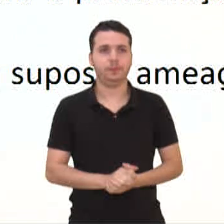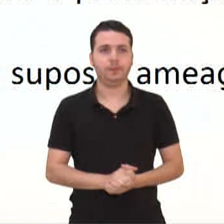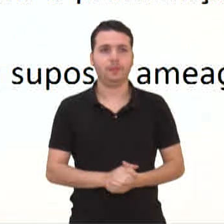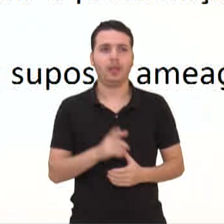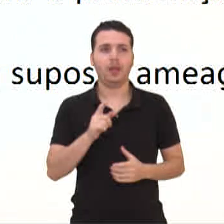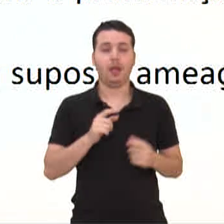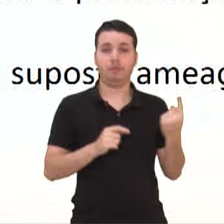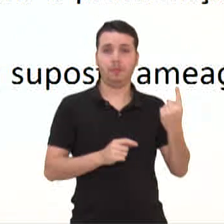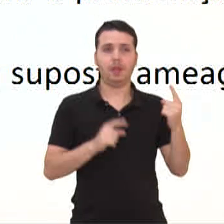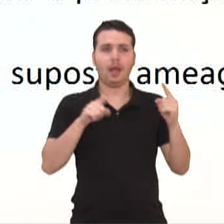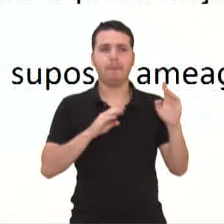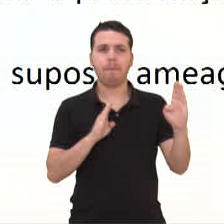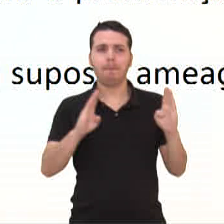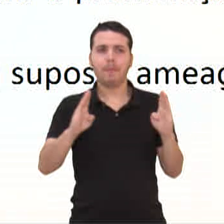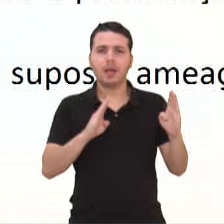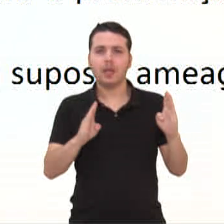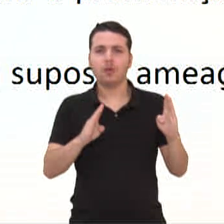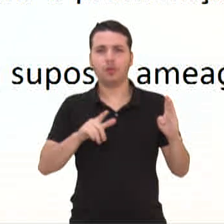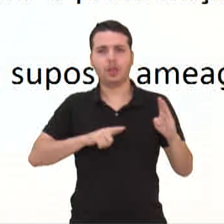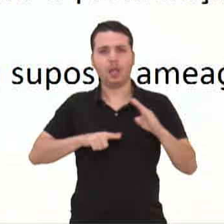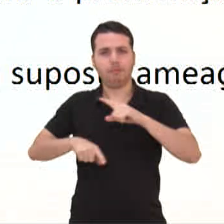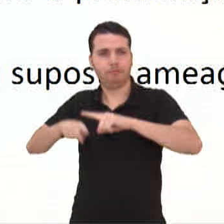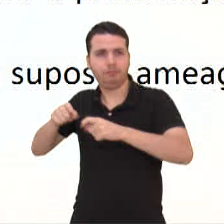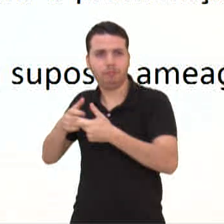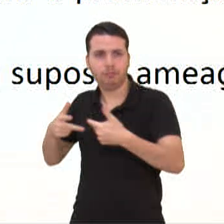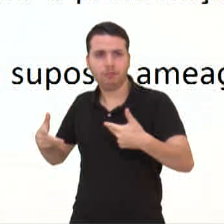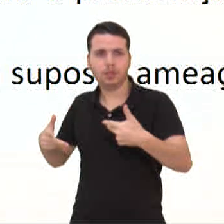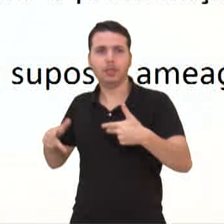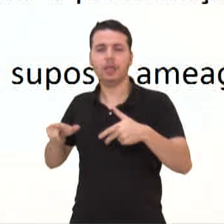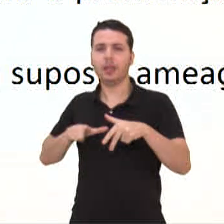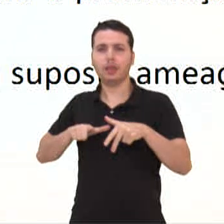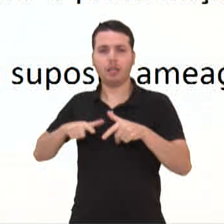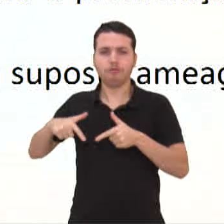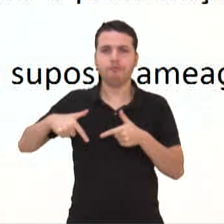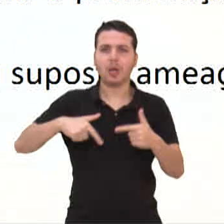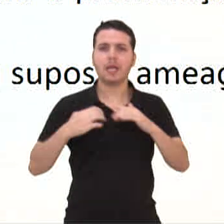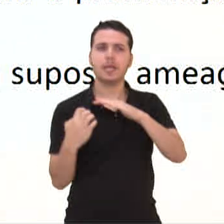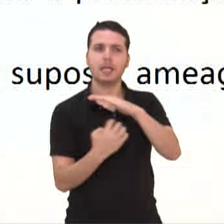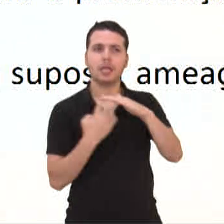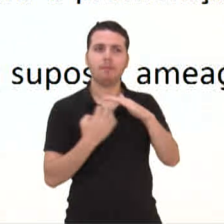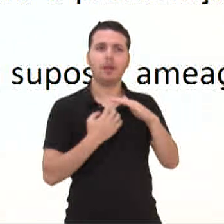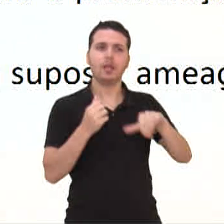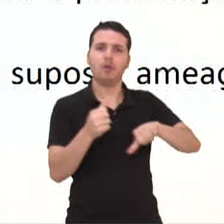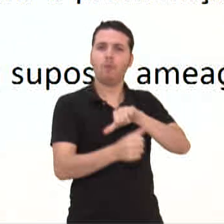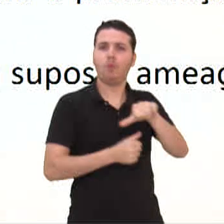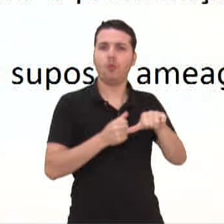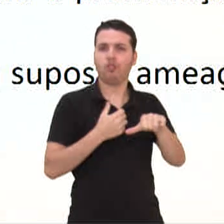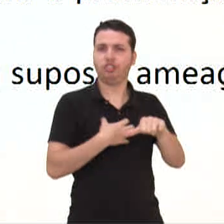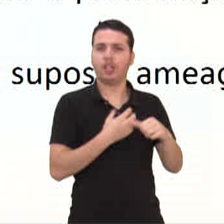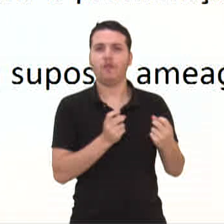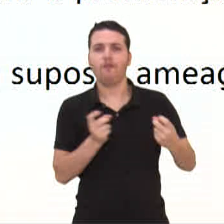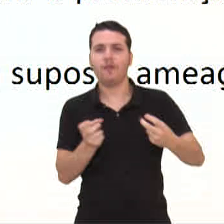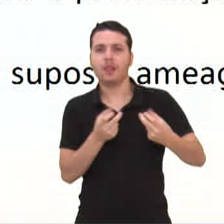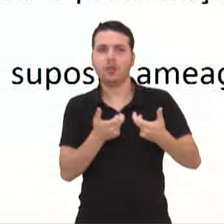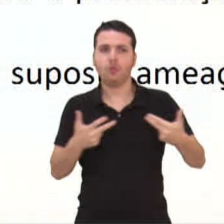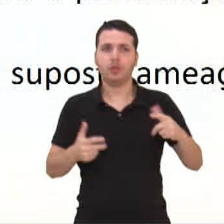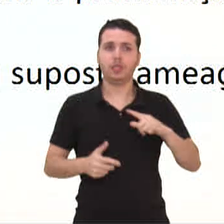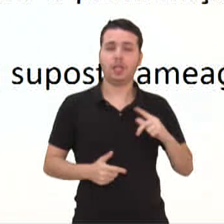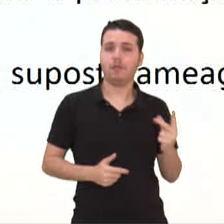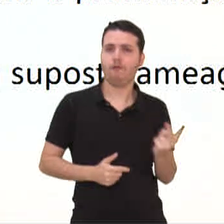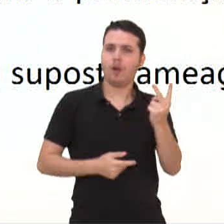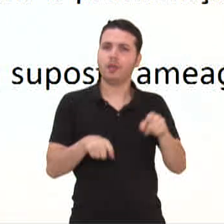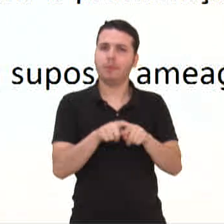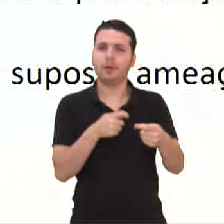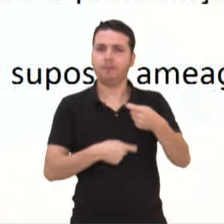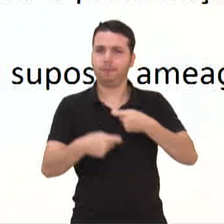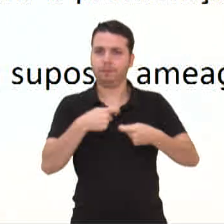produtos, as ações das grandes empresas tornaram-se mercadorias, sendo também negociadas e valorizadas. No segundo, a